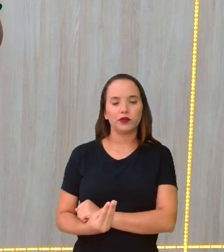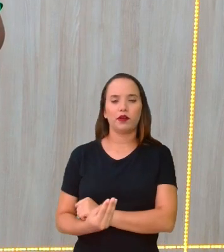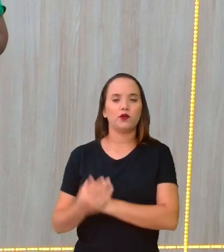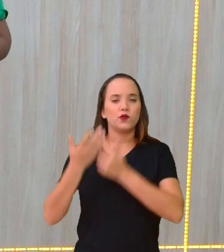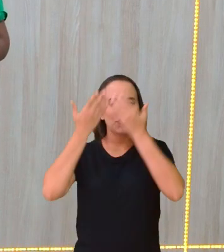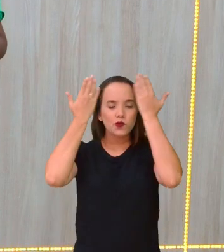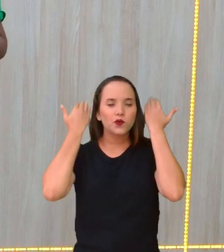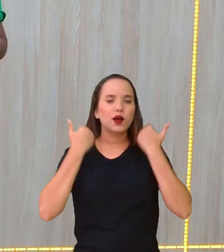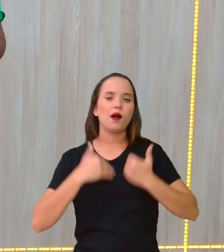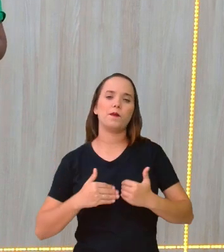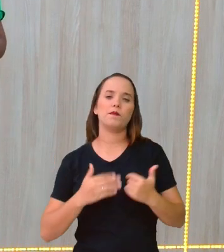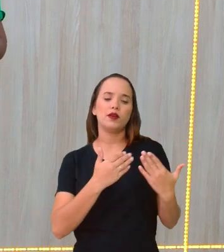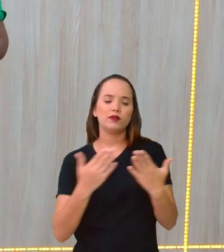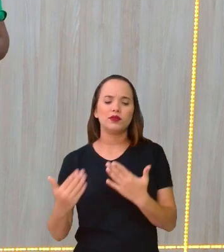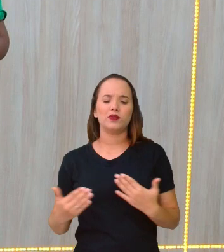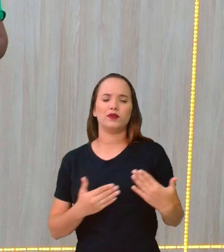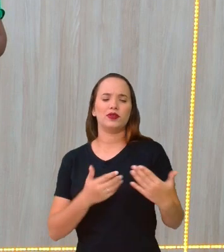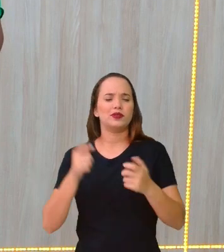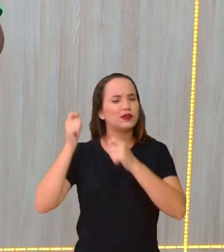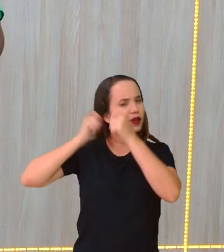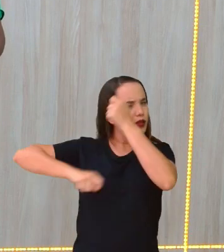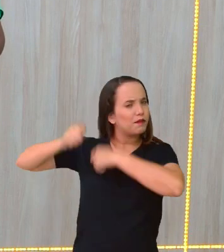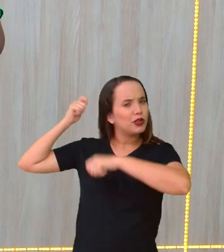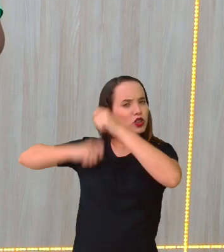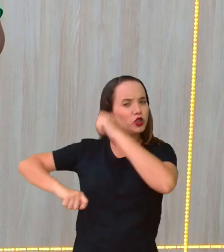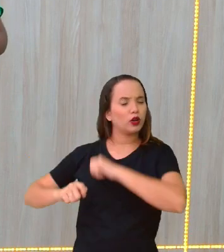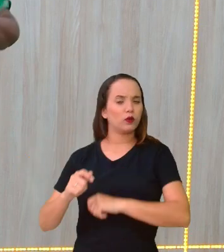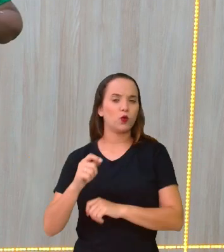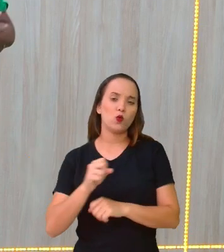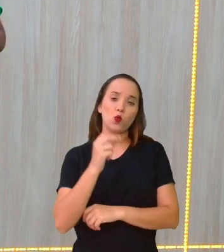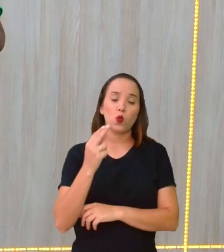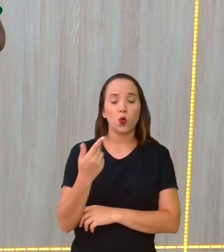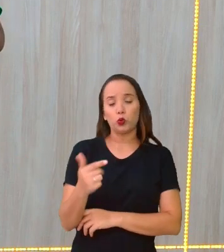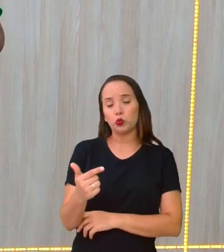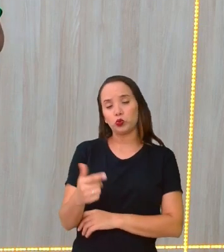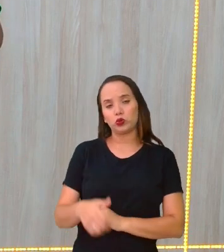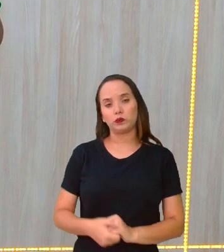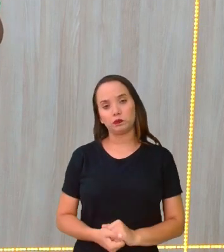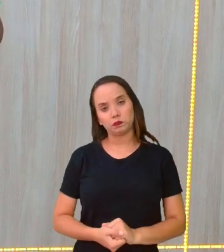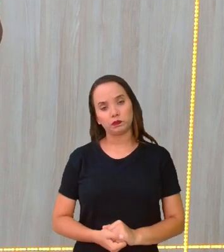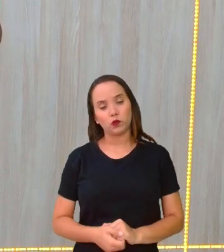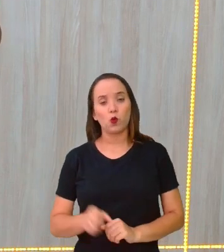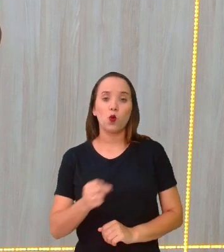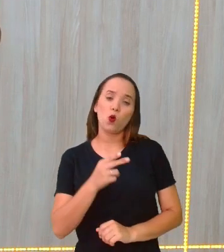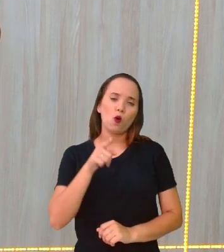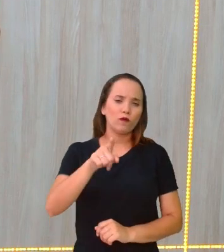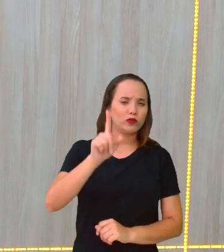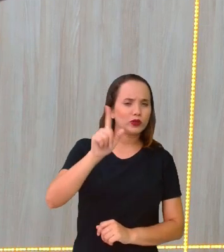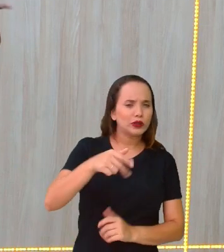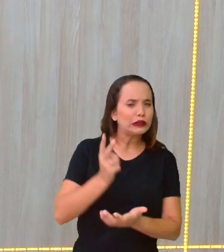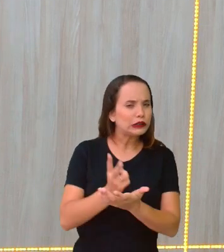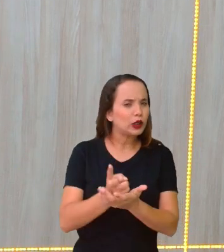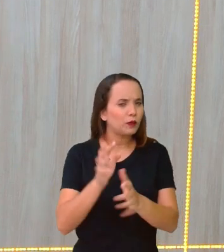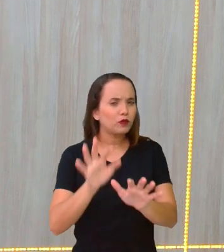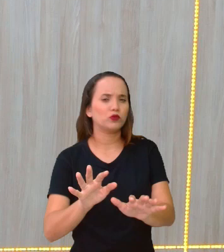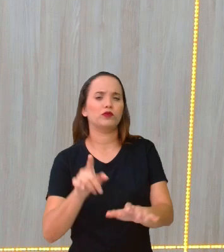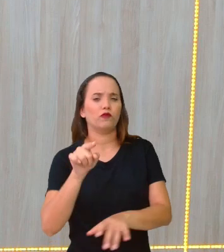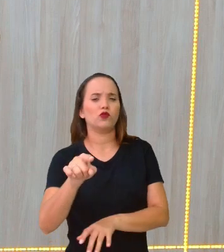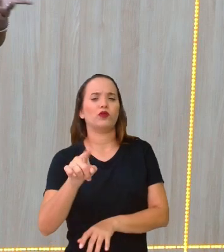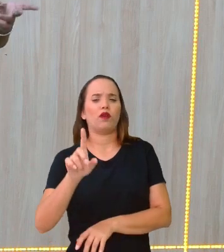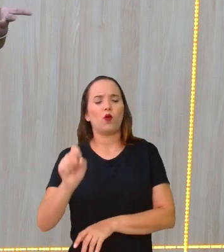o cabelo, de conversar, de pentear? Ou não teve? Ou sempre foi você? Uma irmã mais velha? O tio, a tia, a